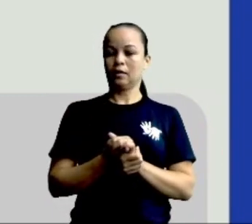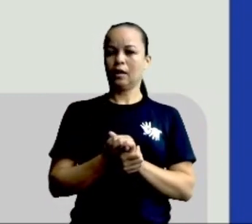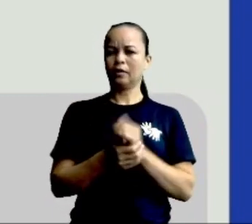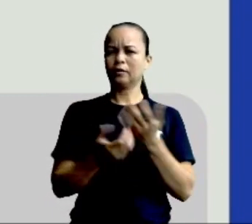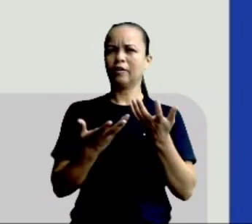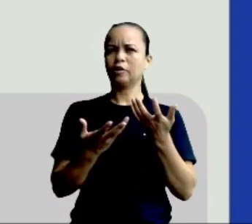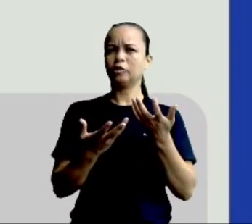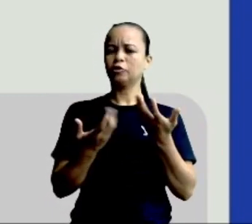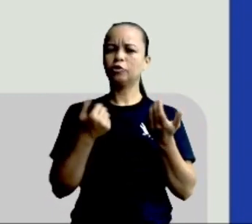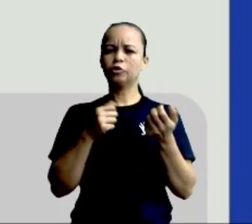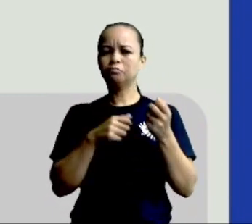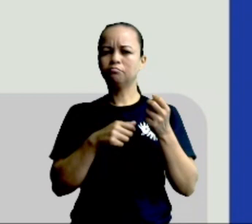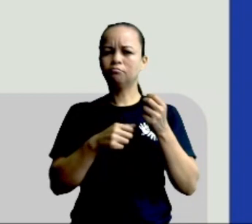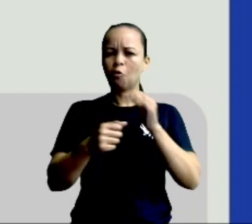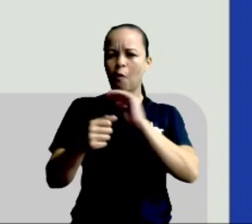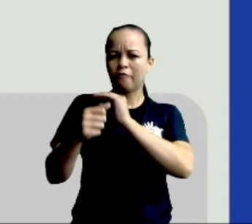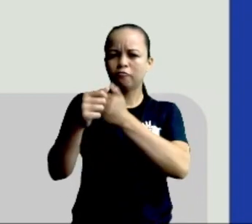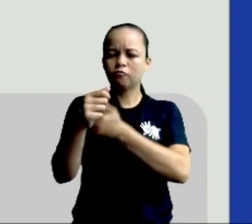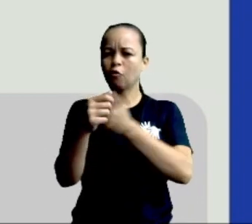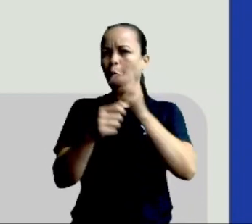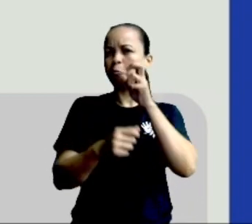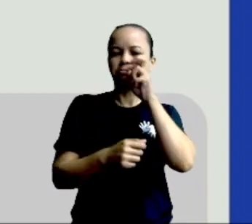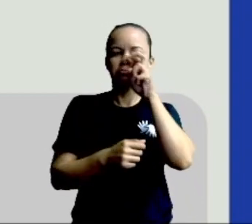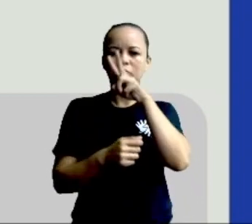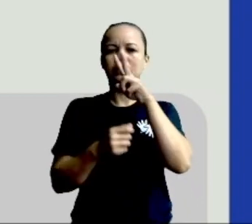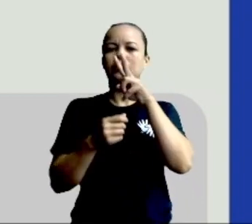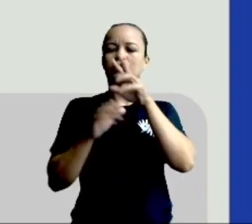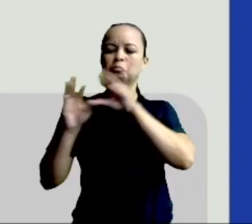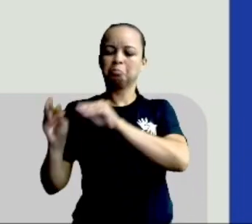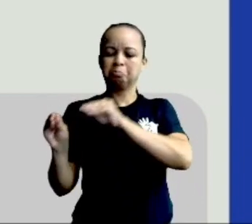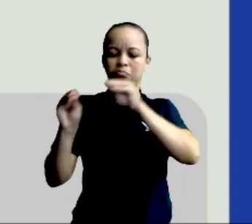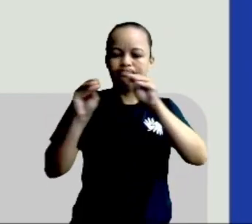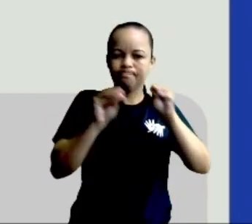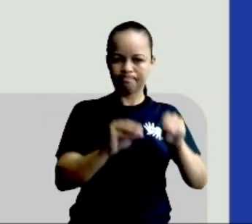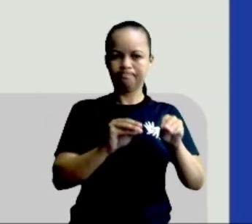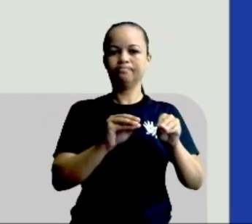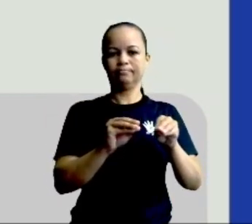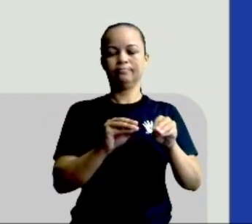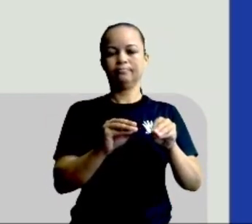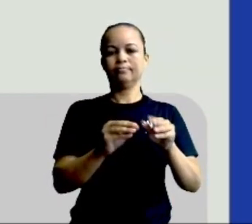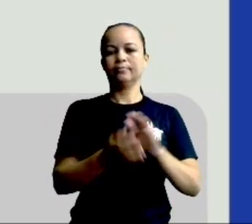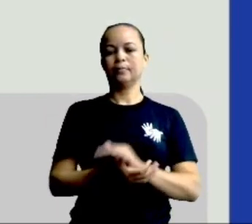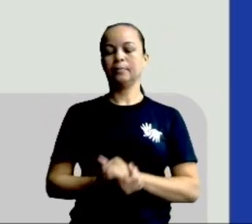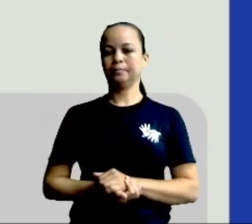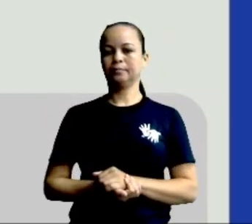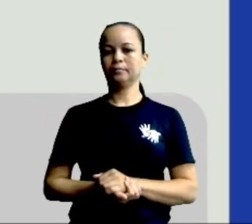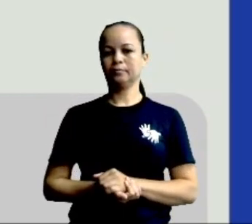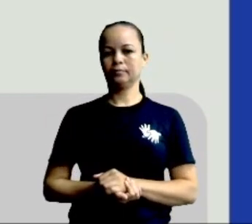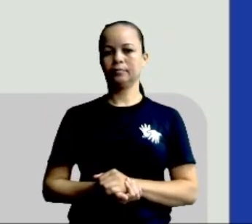Através de uma força que realiza um deslocamento. Então,